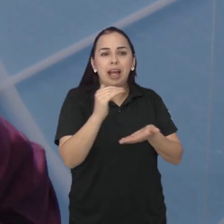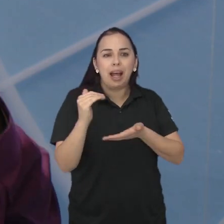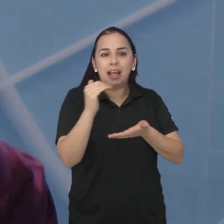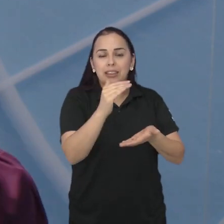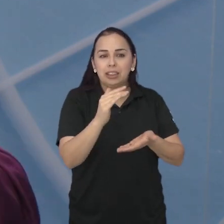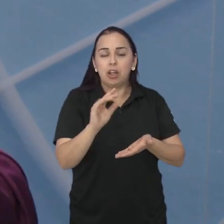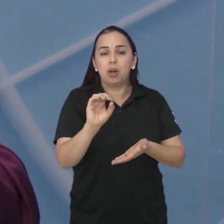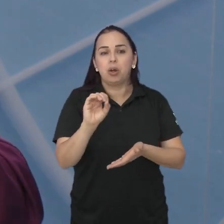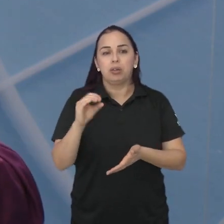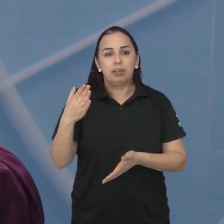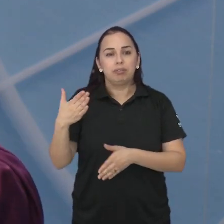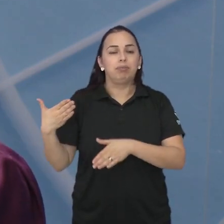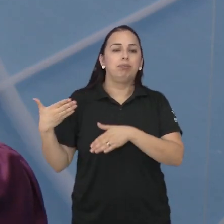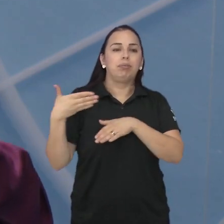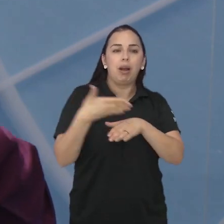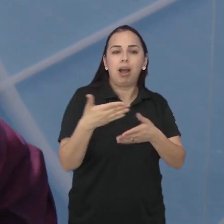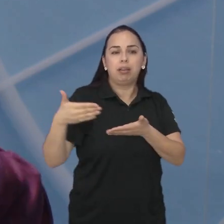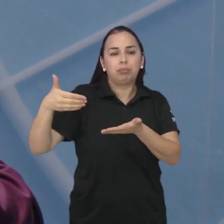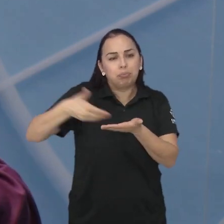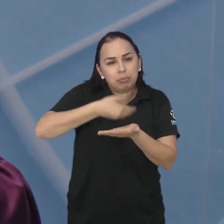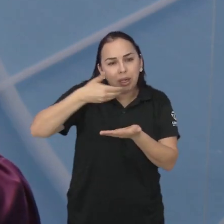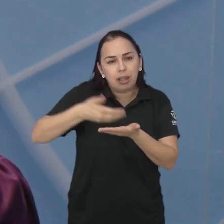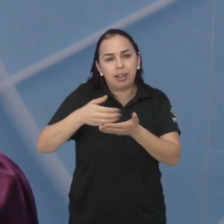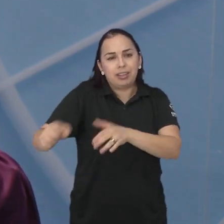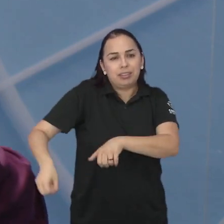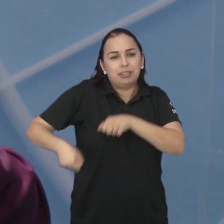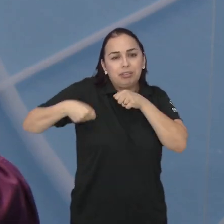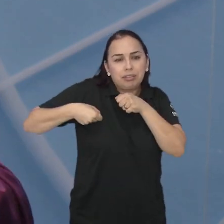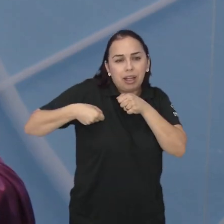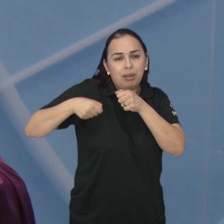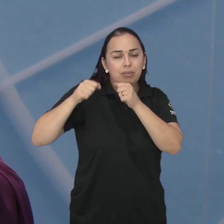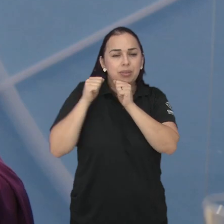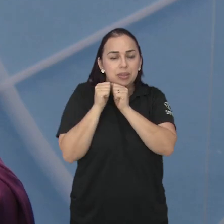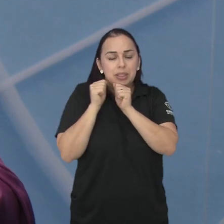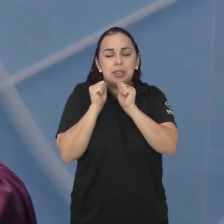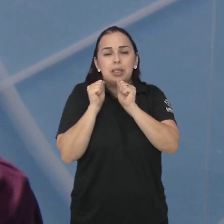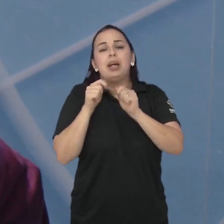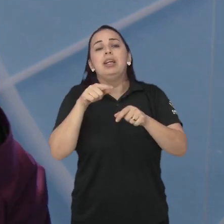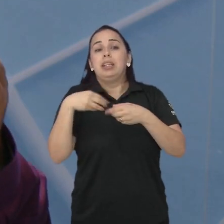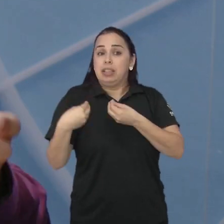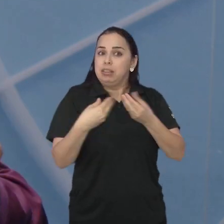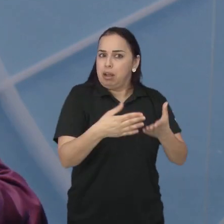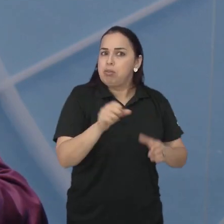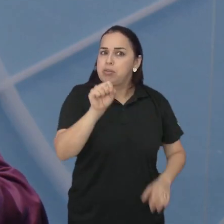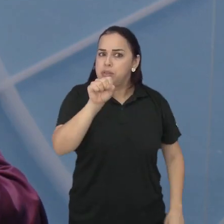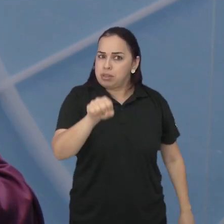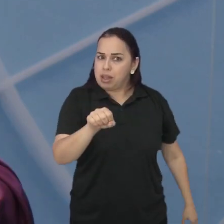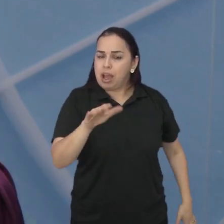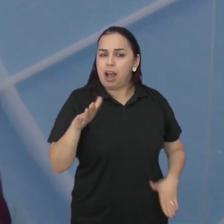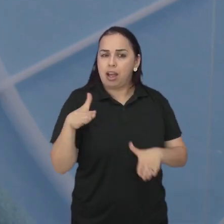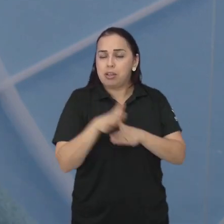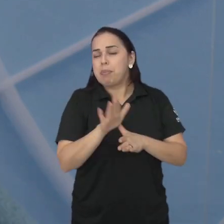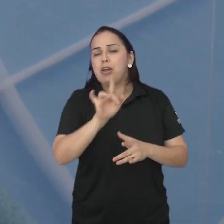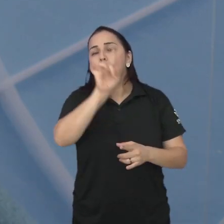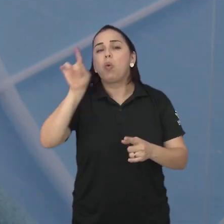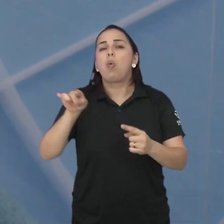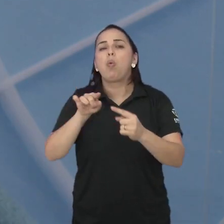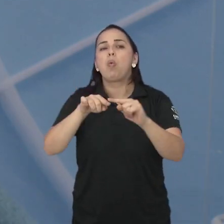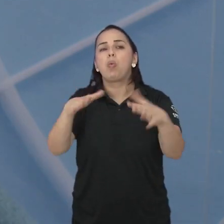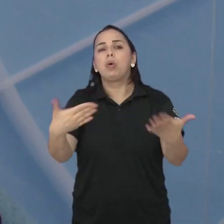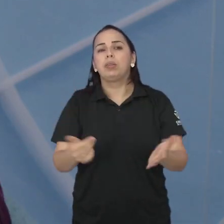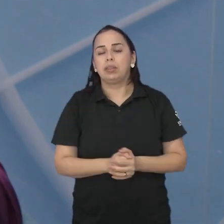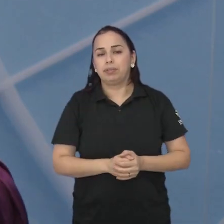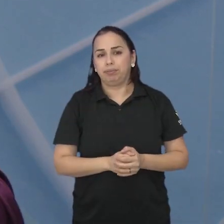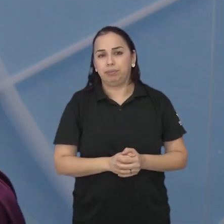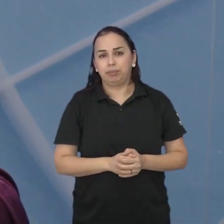famílias ou comunidades vão entregar sopa, cobertores, a gente vê que é solidário sim, ajuda, mas qual que é o propósito?